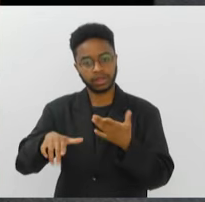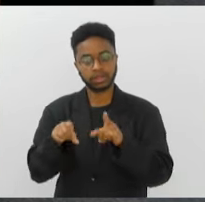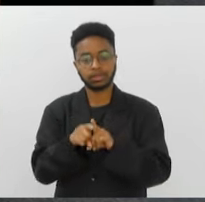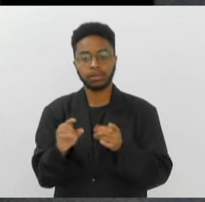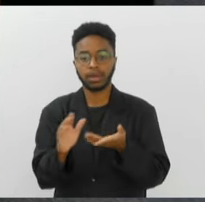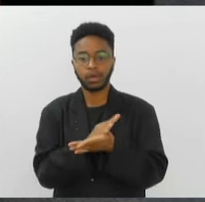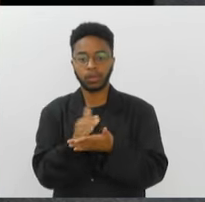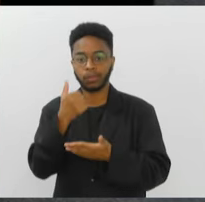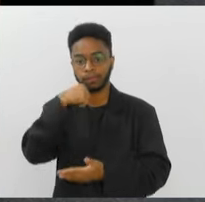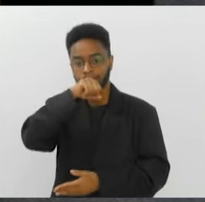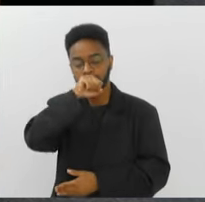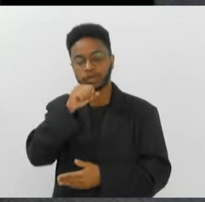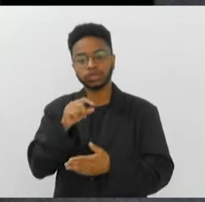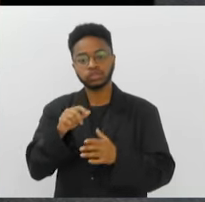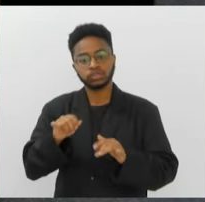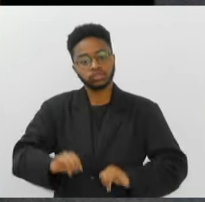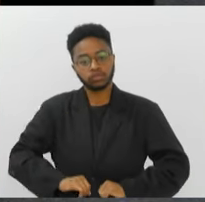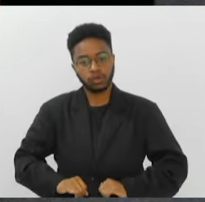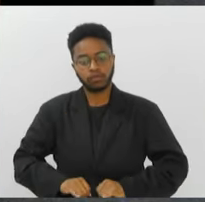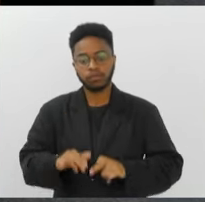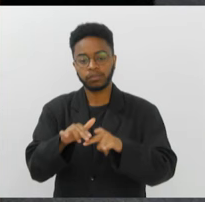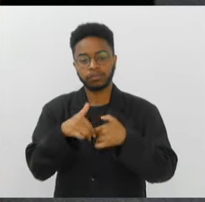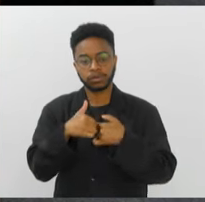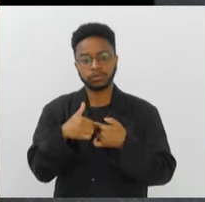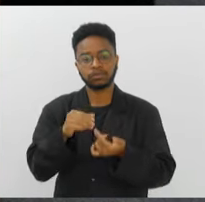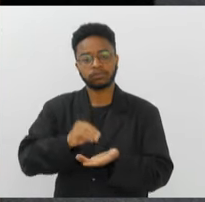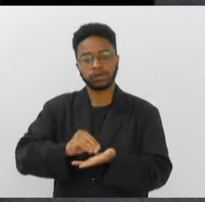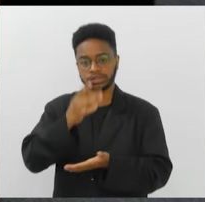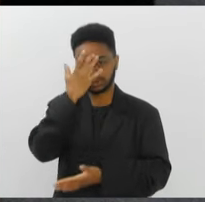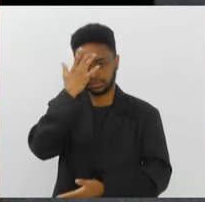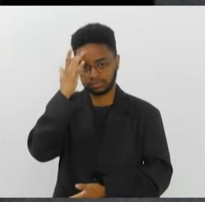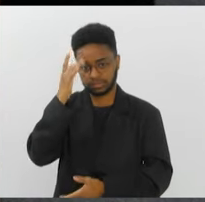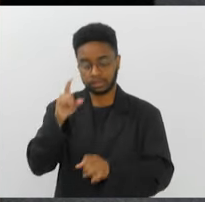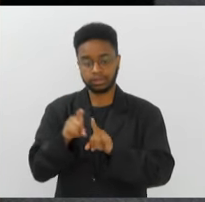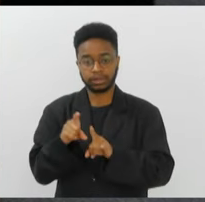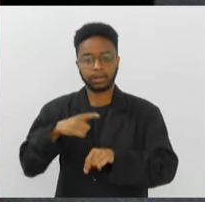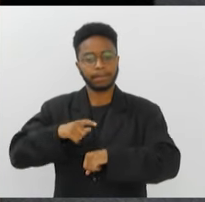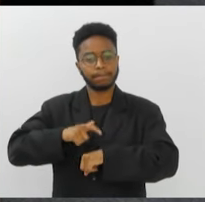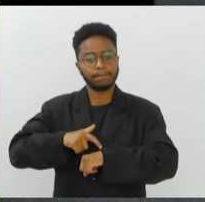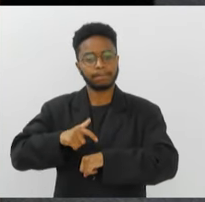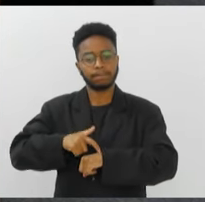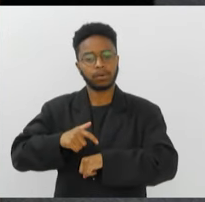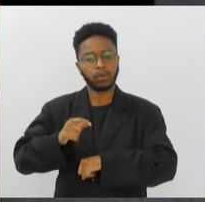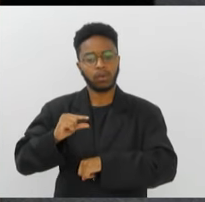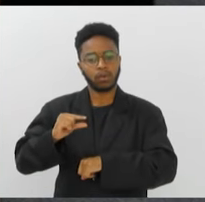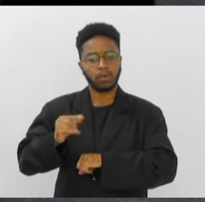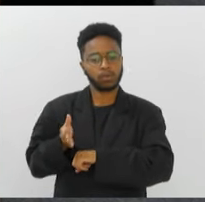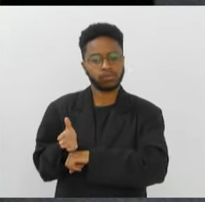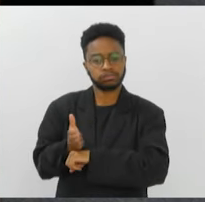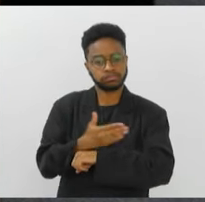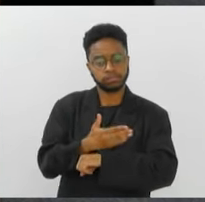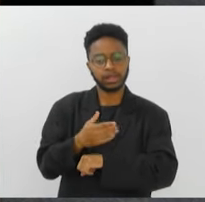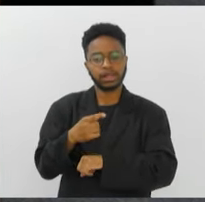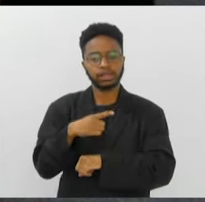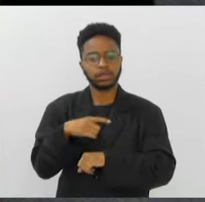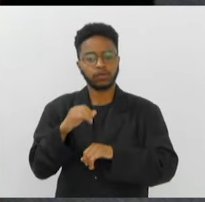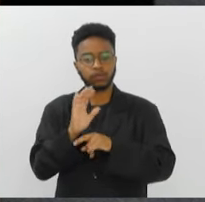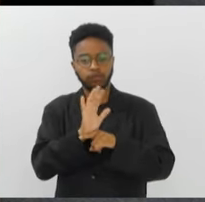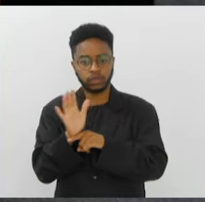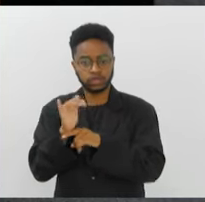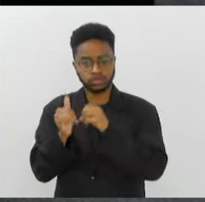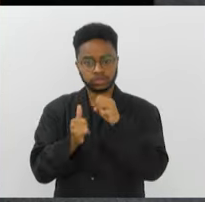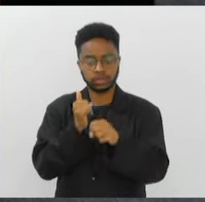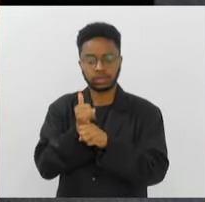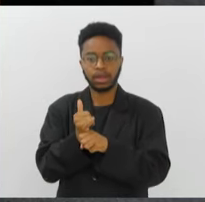delas sofrem muito por uma questão de saúde mental. Há pouco tempo viralizou um vídeo na internet onde uma pessoa perguntava